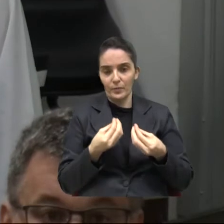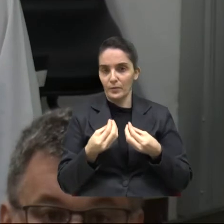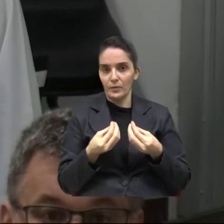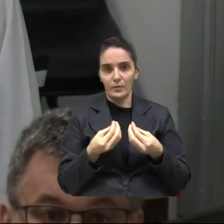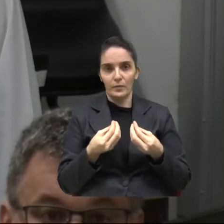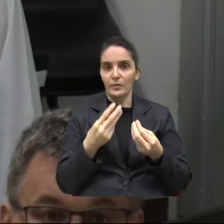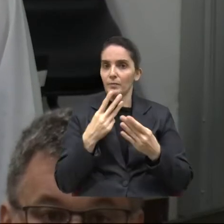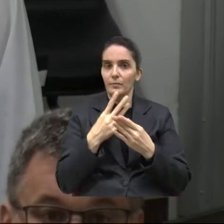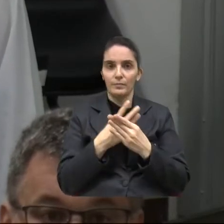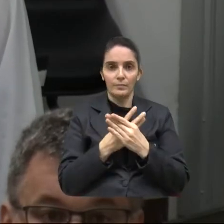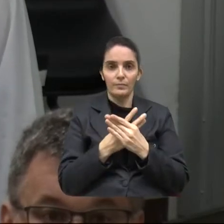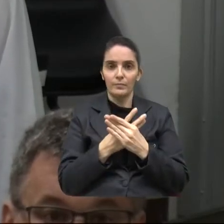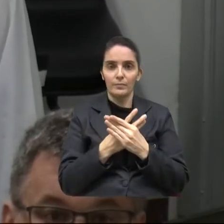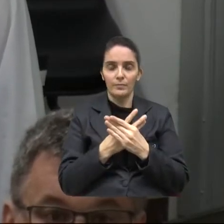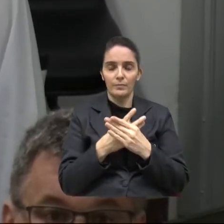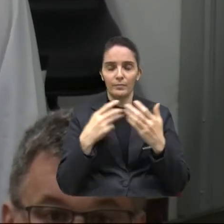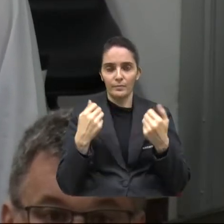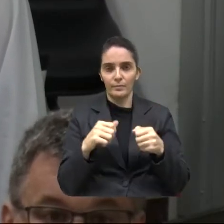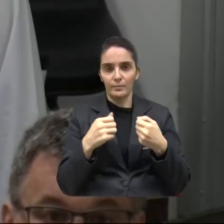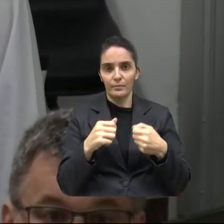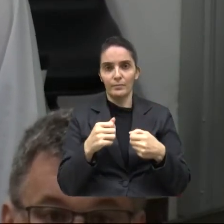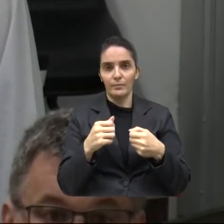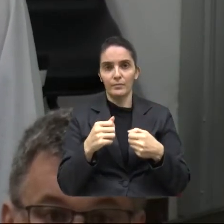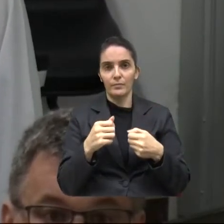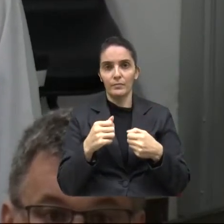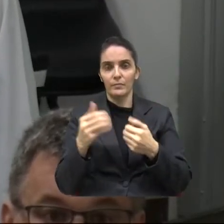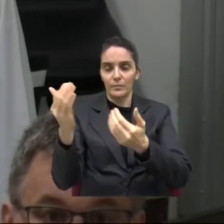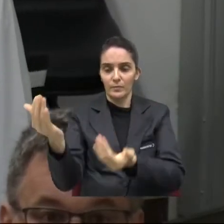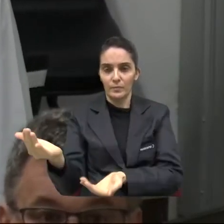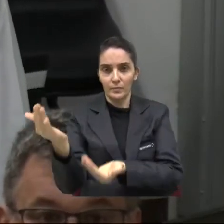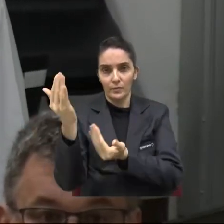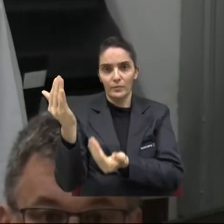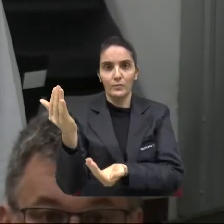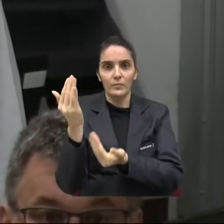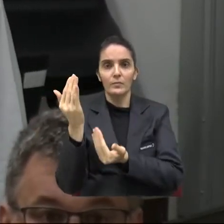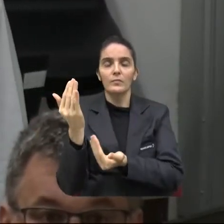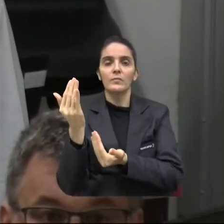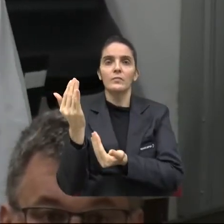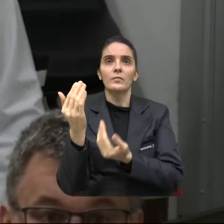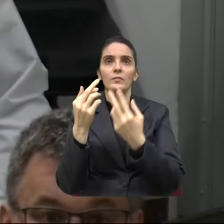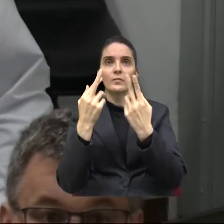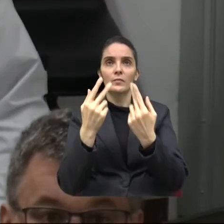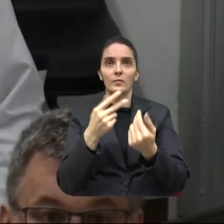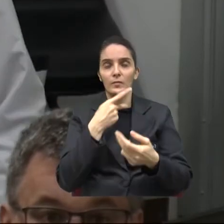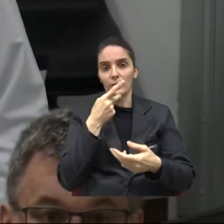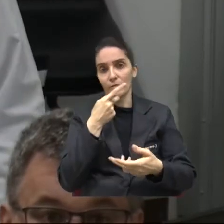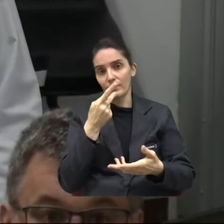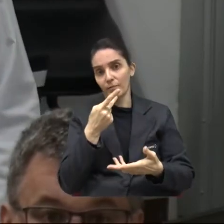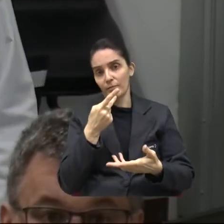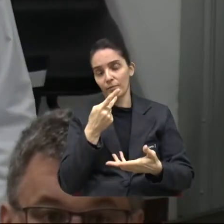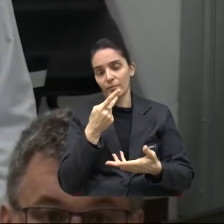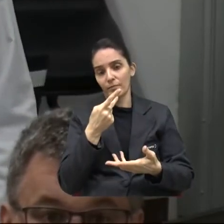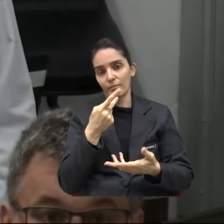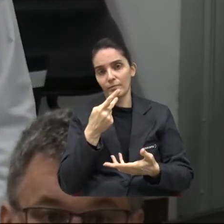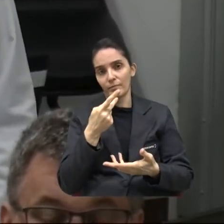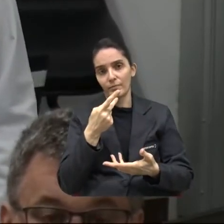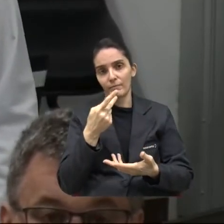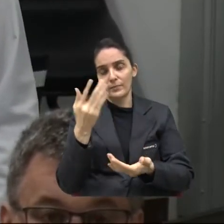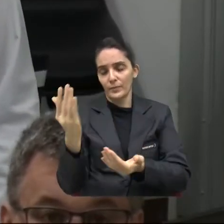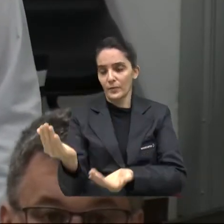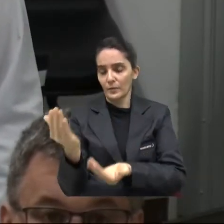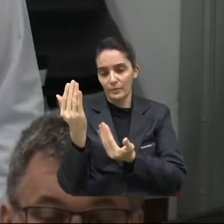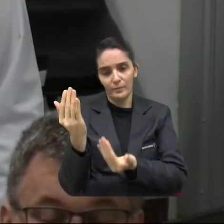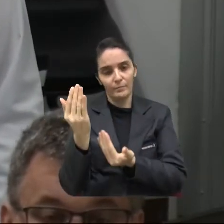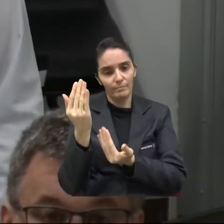casa prestar essa homenagem que, infelizmente, como nós conversamos, né, Cris? É uma homenagem que eu acho que ninguém